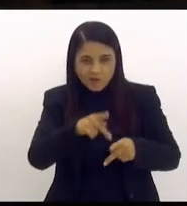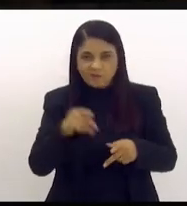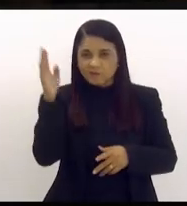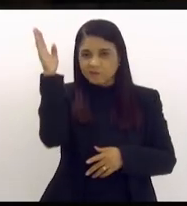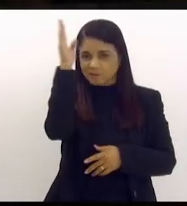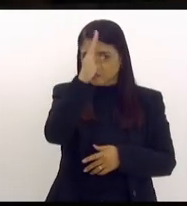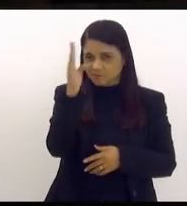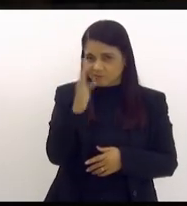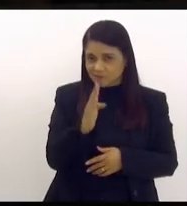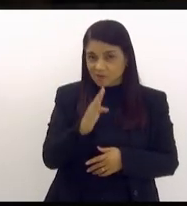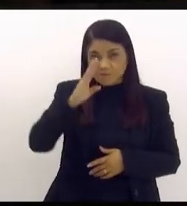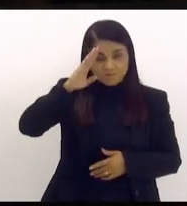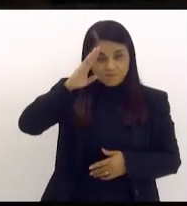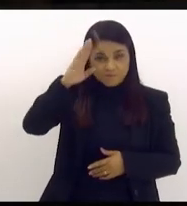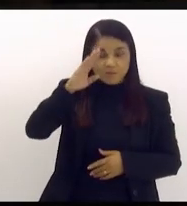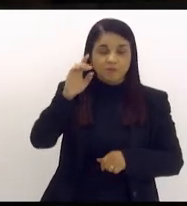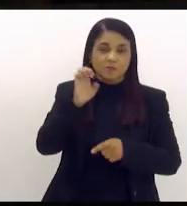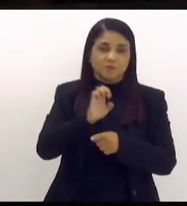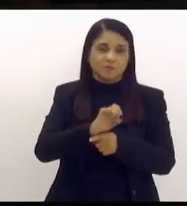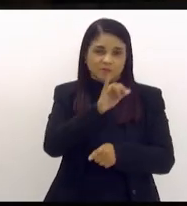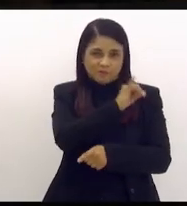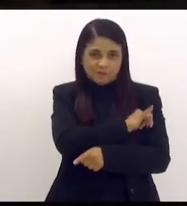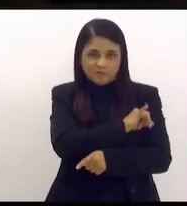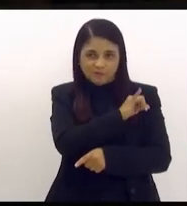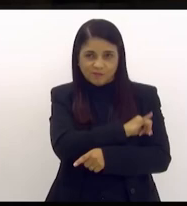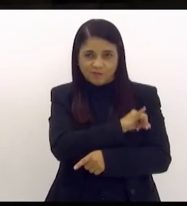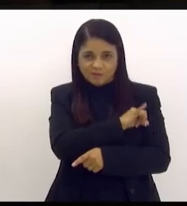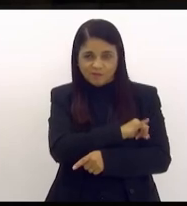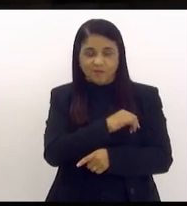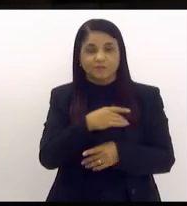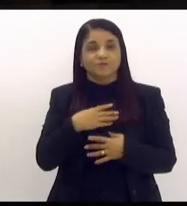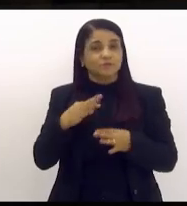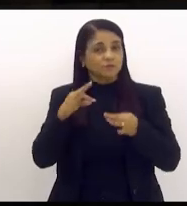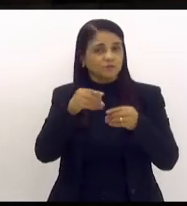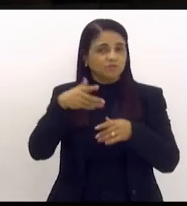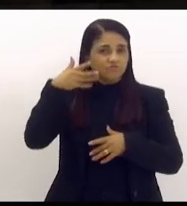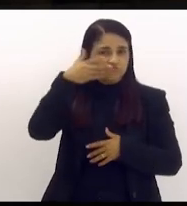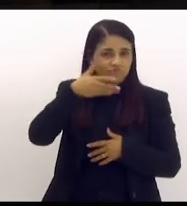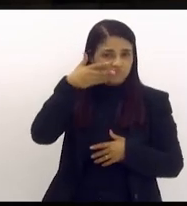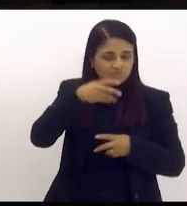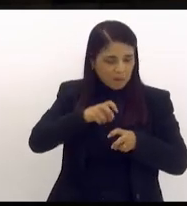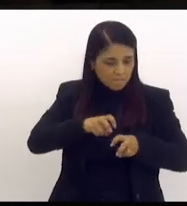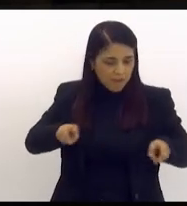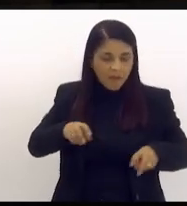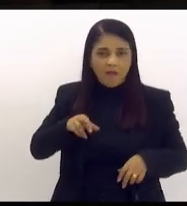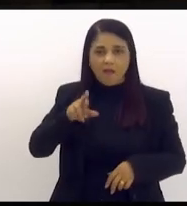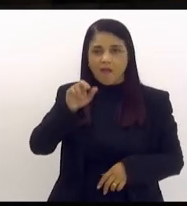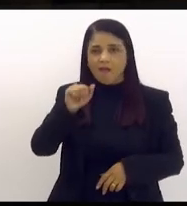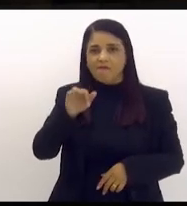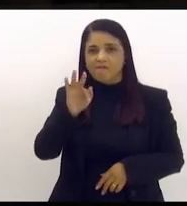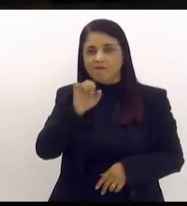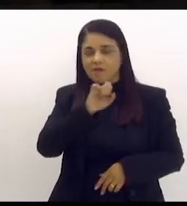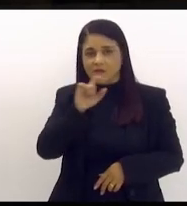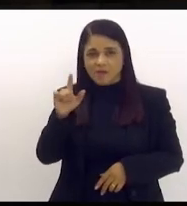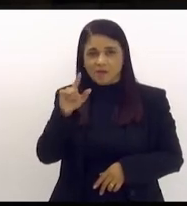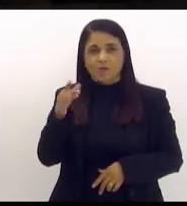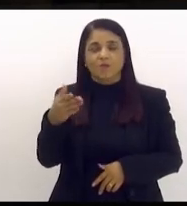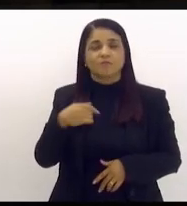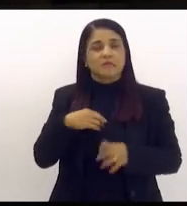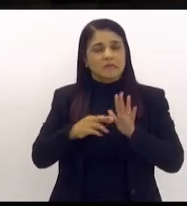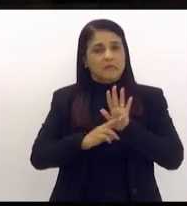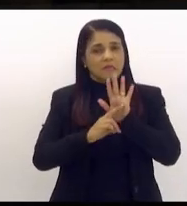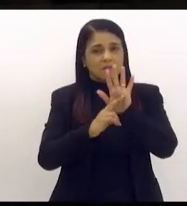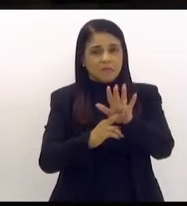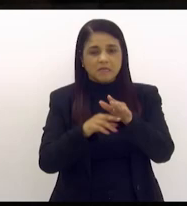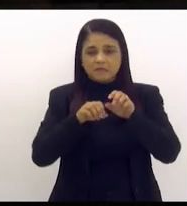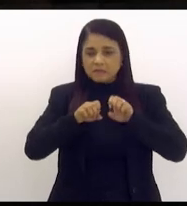nesse país e principalmente no estado do Rio de Janeiro com todos que falaram aqui tá aqui o nosso querido Rafael Almada e que representa